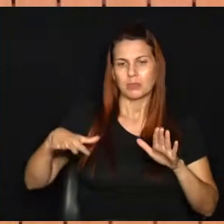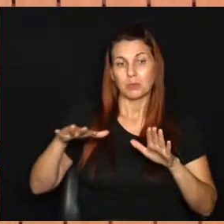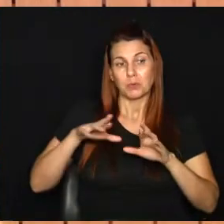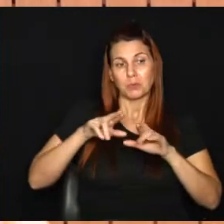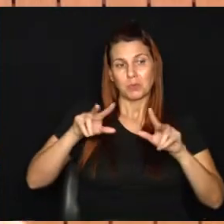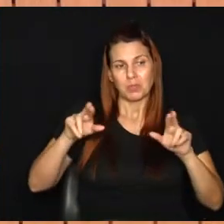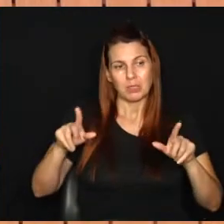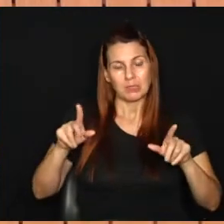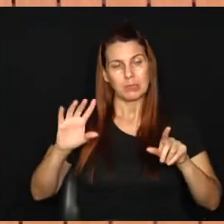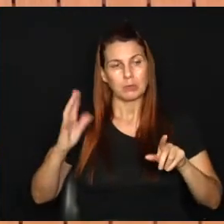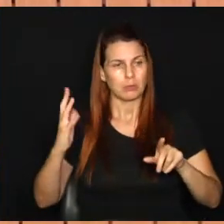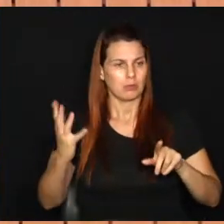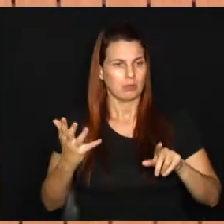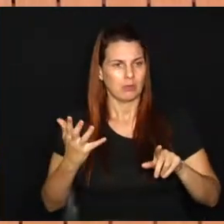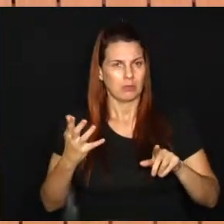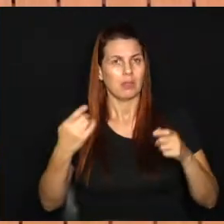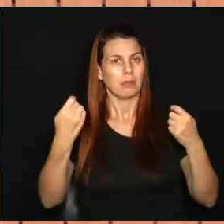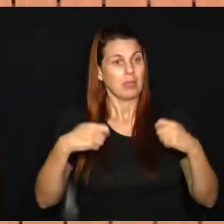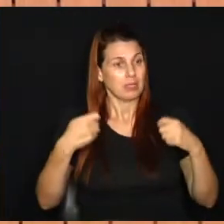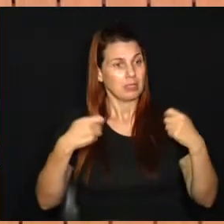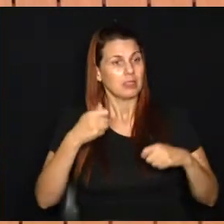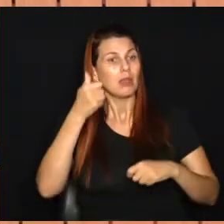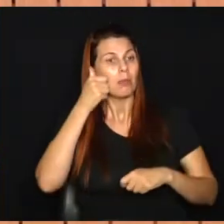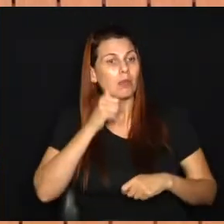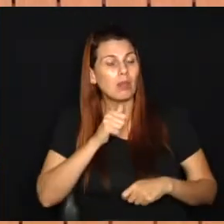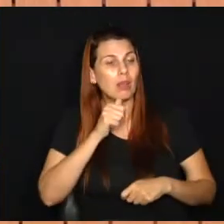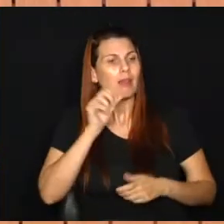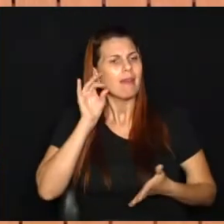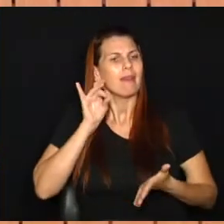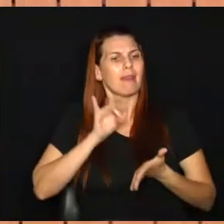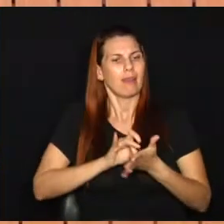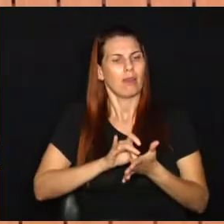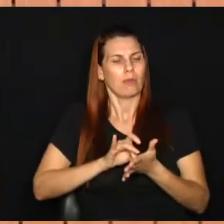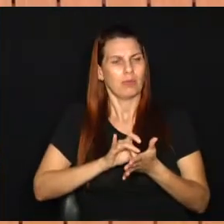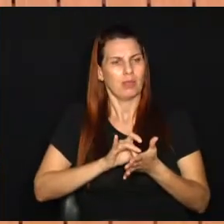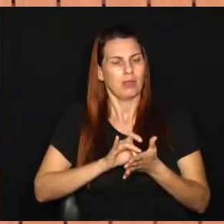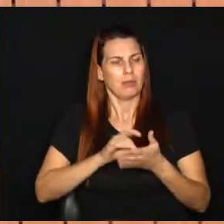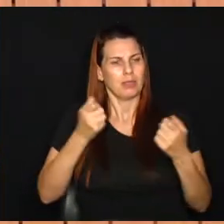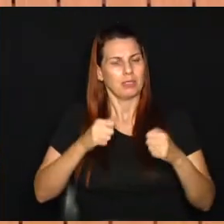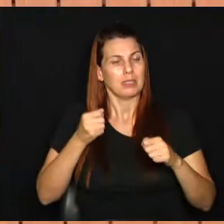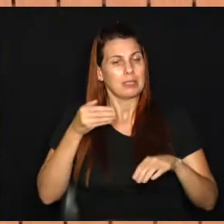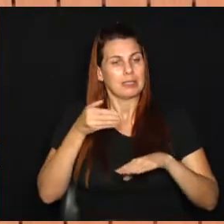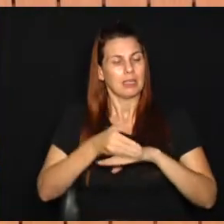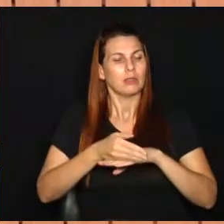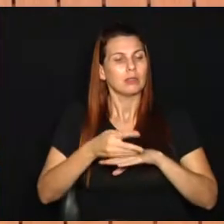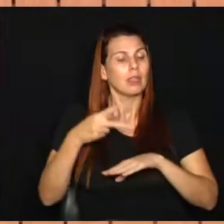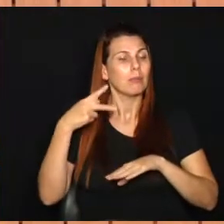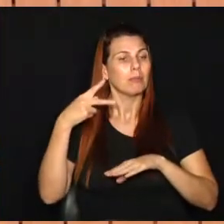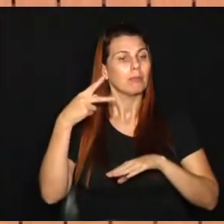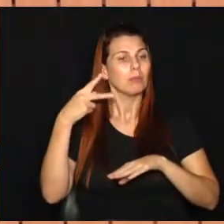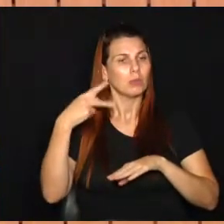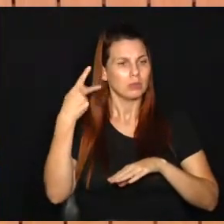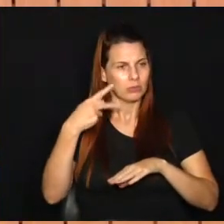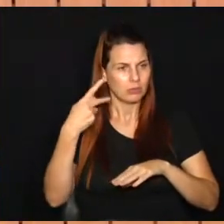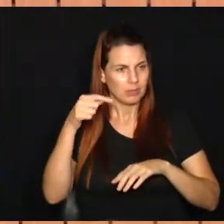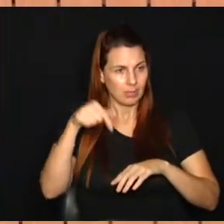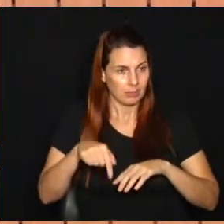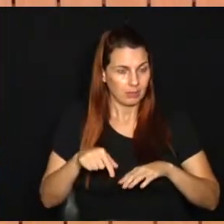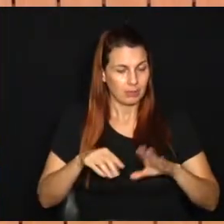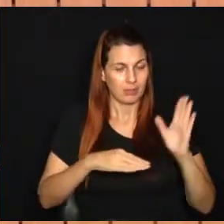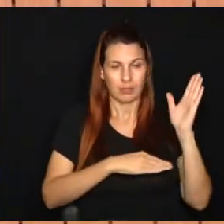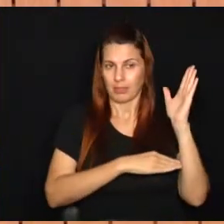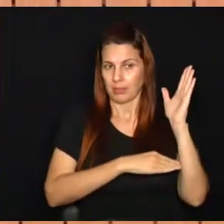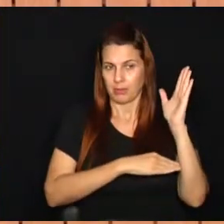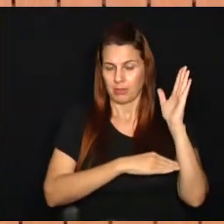e que a gente precisa que essa mulher, a mulher da vida real, ocupe o espaço da política. Porque aqui na Câmara é o espaço onde se